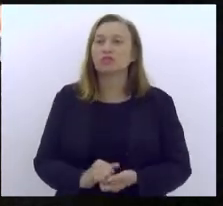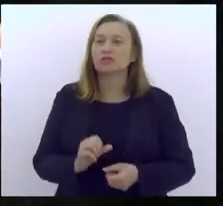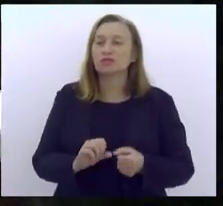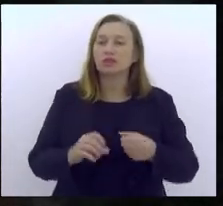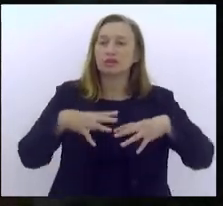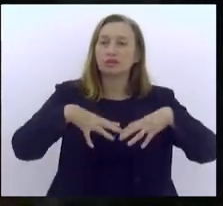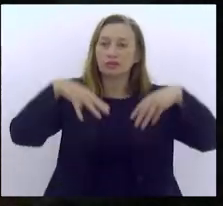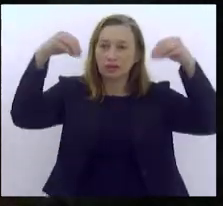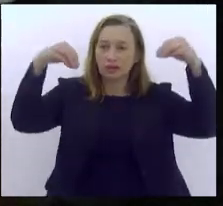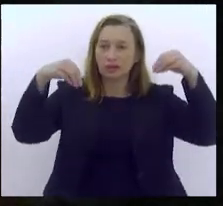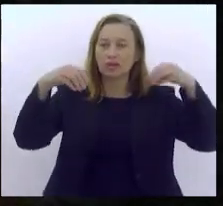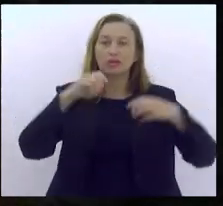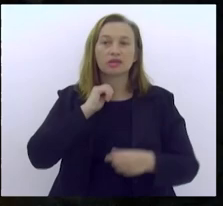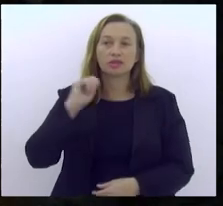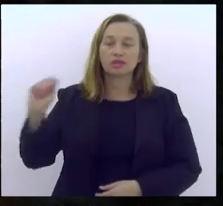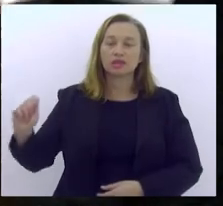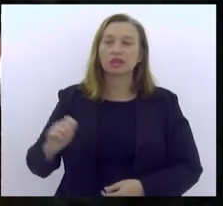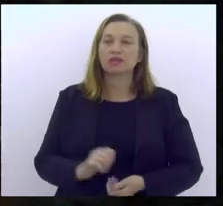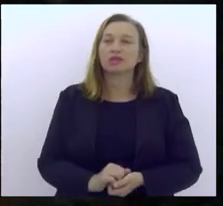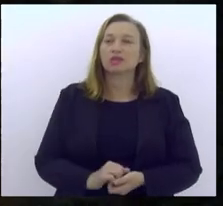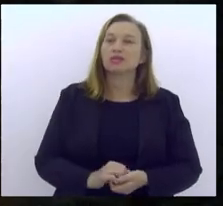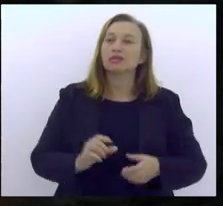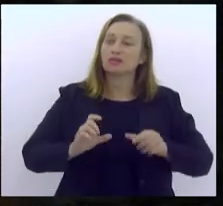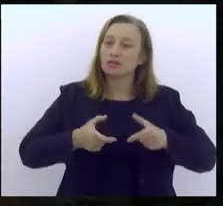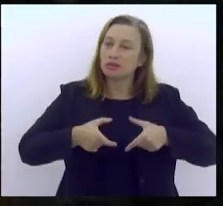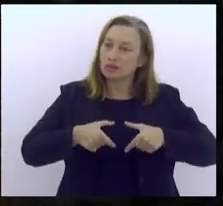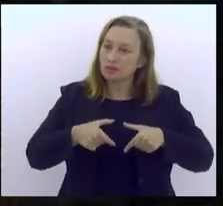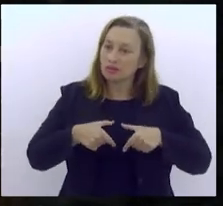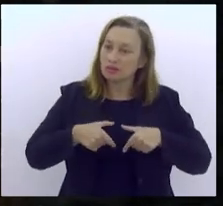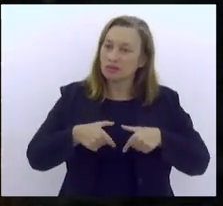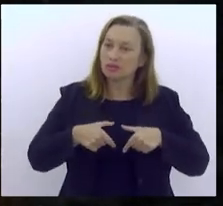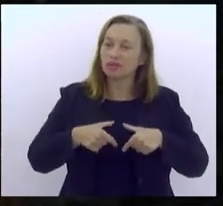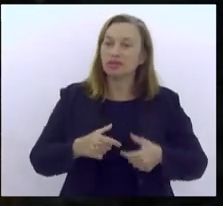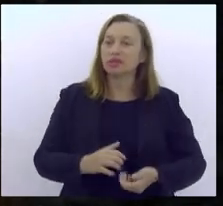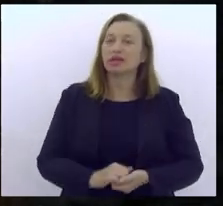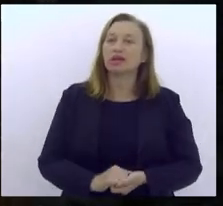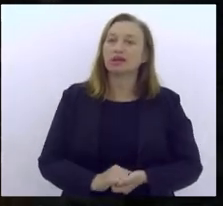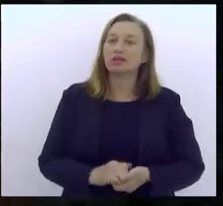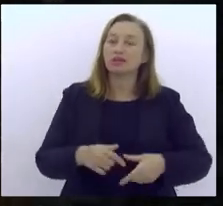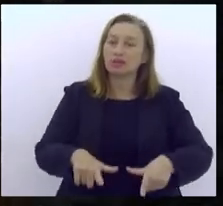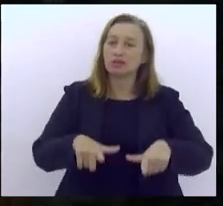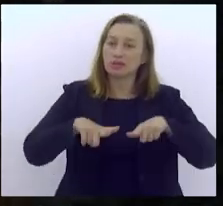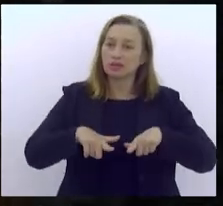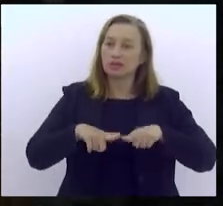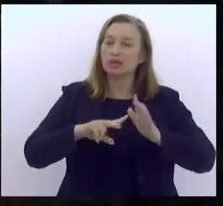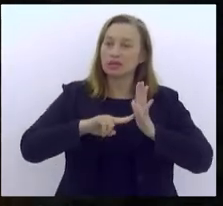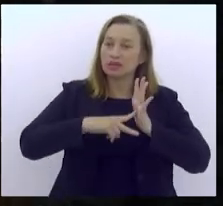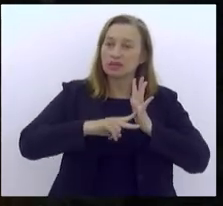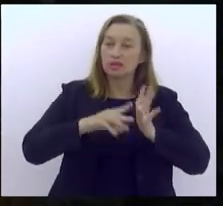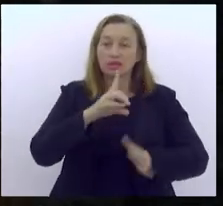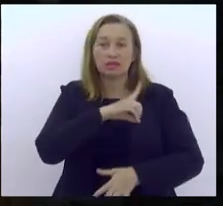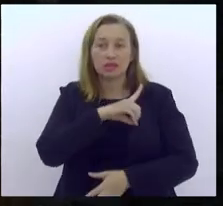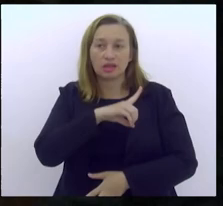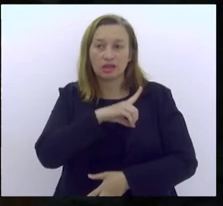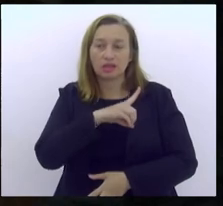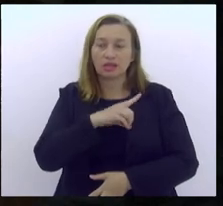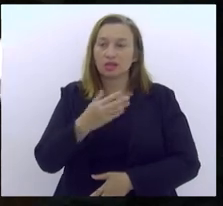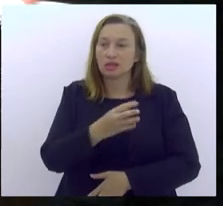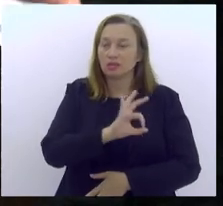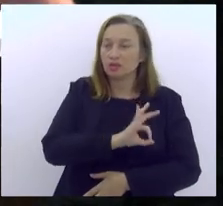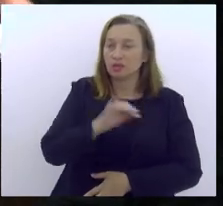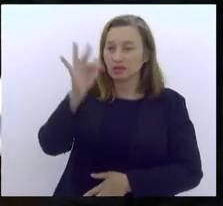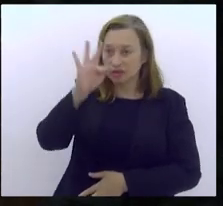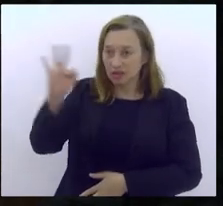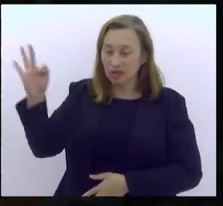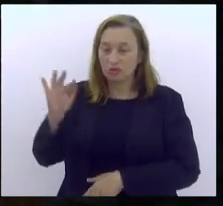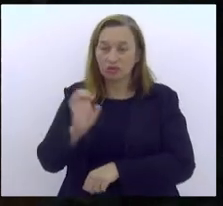Palácio Tiradentes a entrega de uma moção para o Sindicato dos Delegados da Polícia Federal do Estado do Rio de